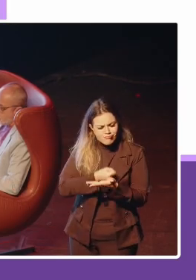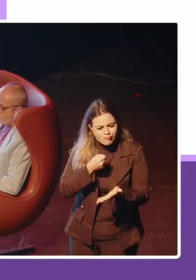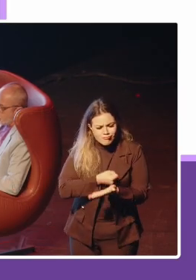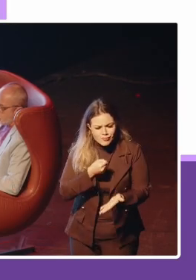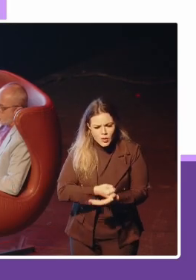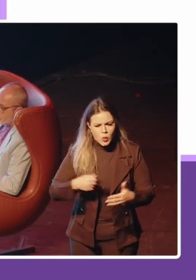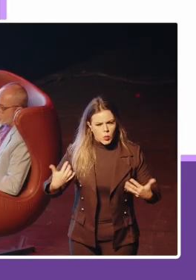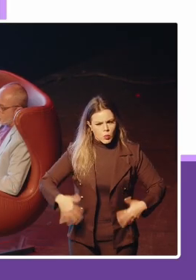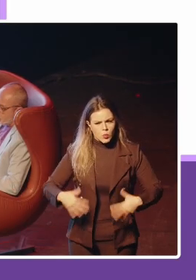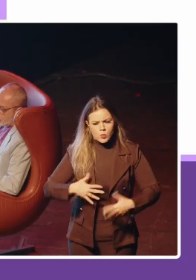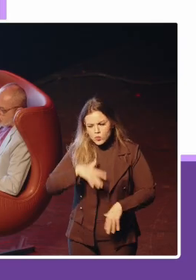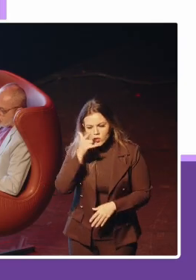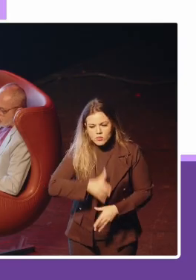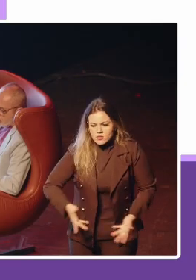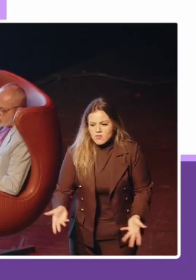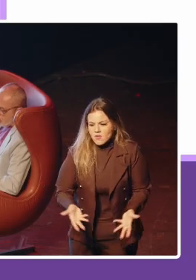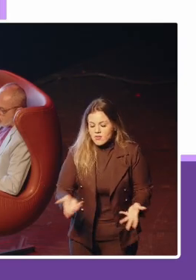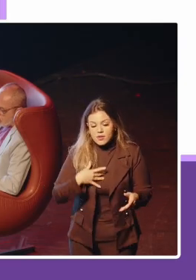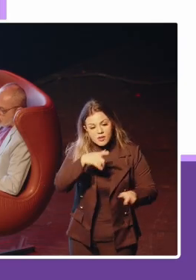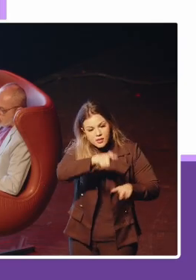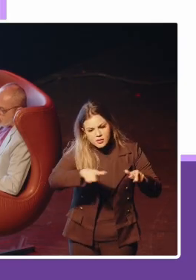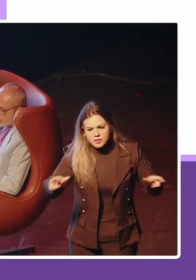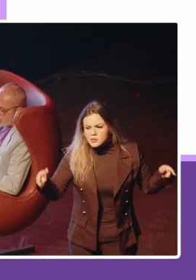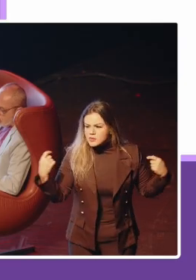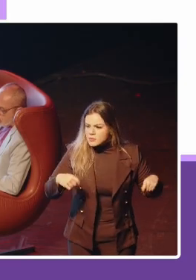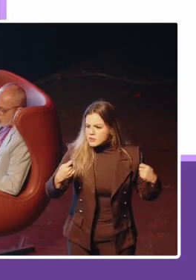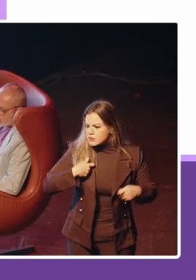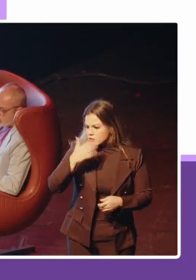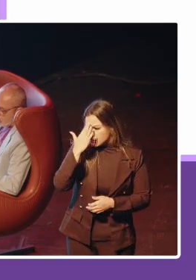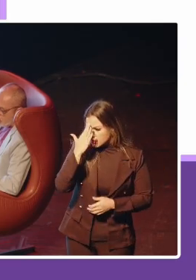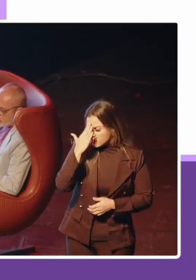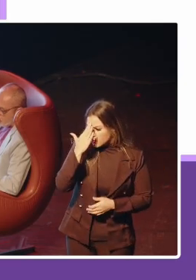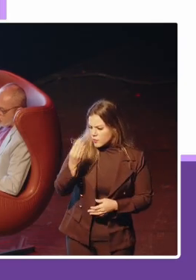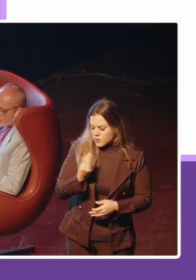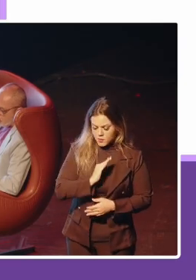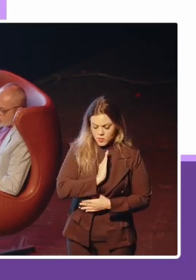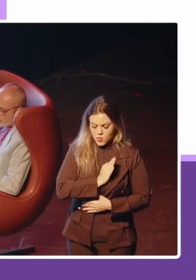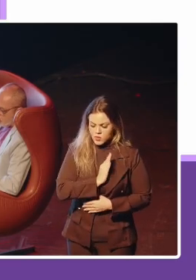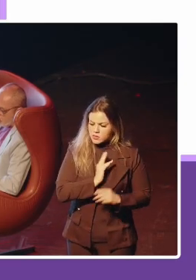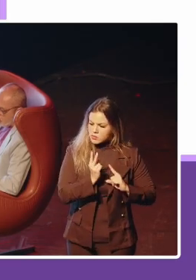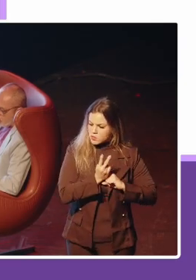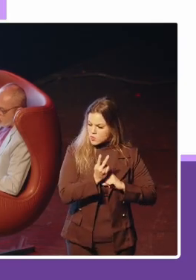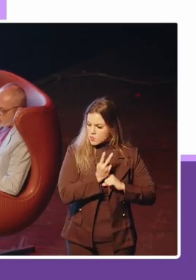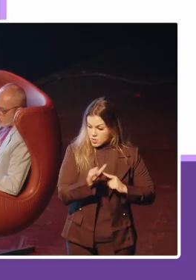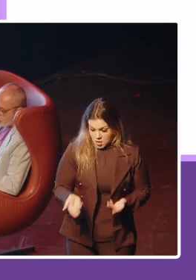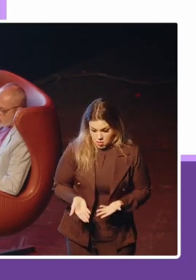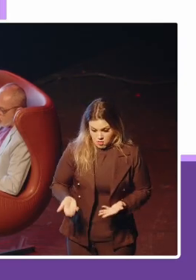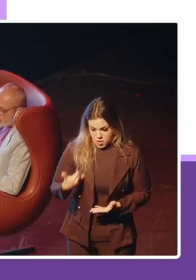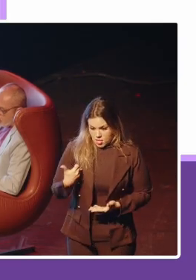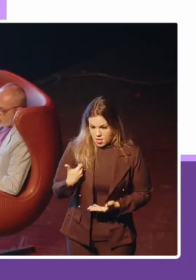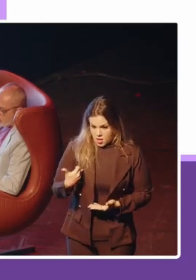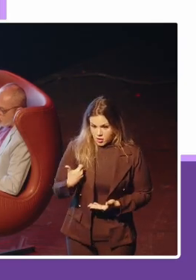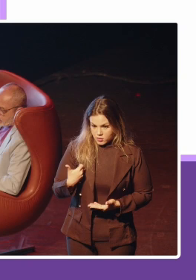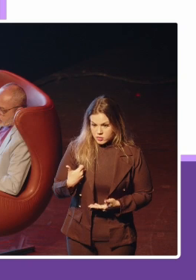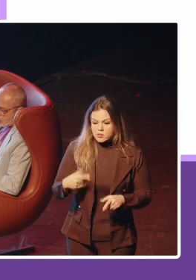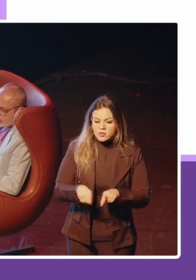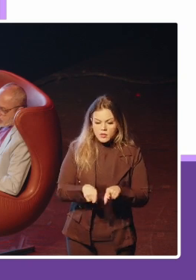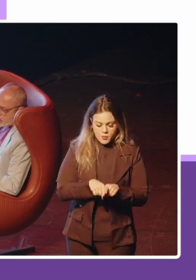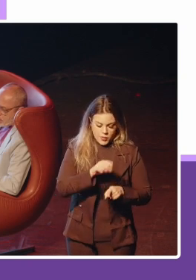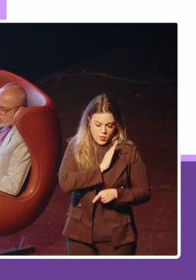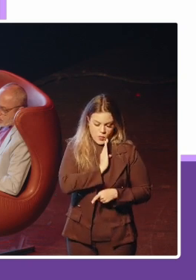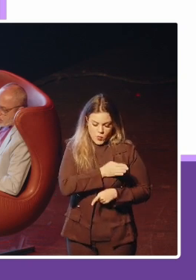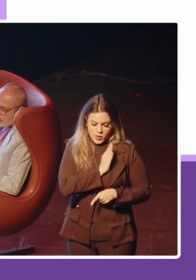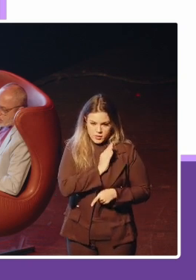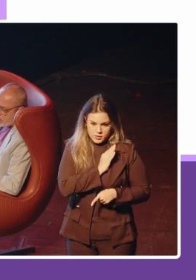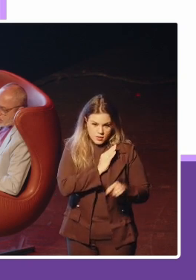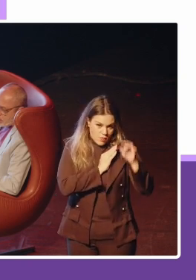do Sistema Único de Saúde. As pessoas têm que saber que, ao cuidar do coração delas na meia-idade, elas também estão cuidando do quê? Do cérebro. Então,